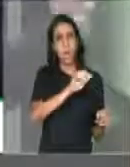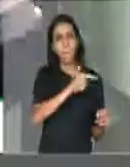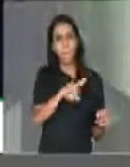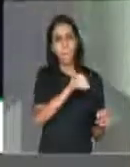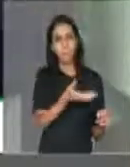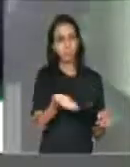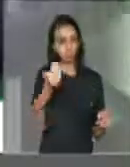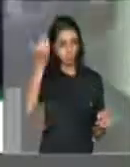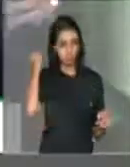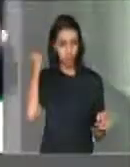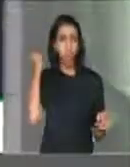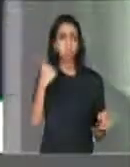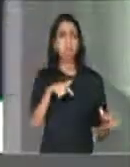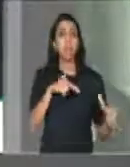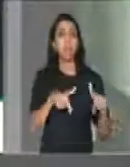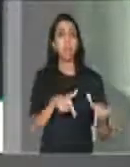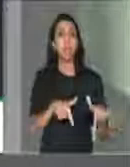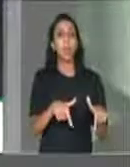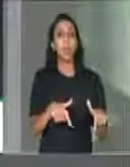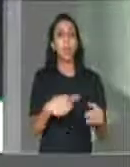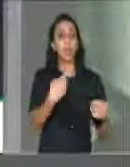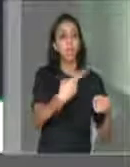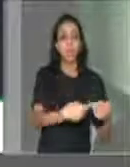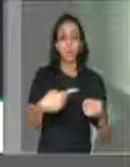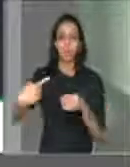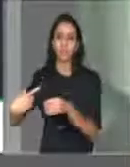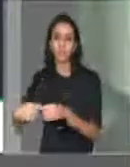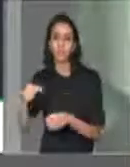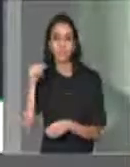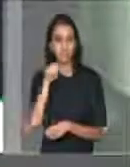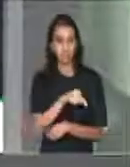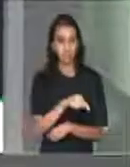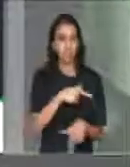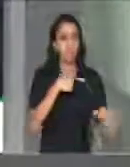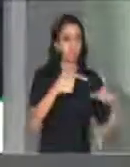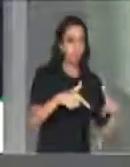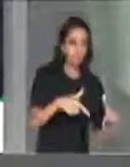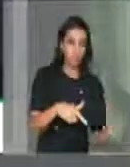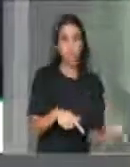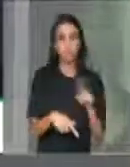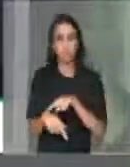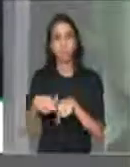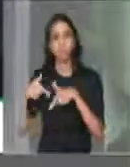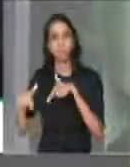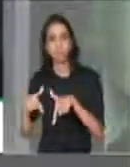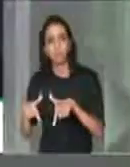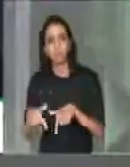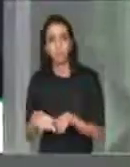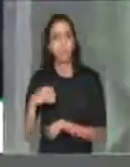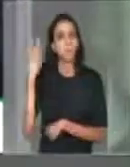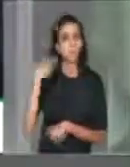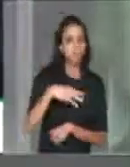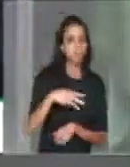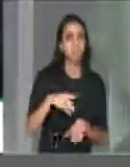trabalhou nas duas capitais do então Grão-Pará e